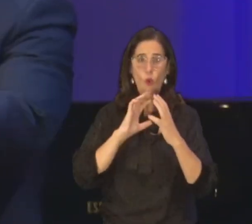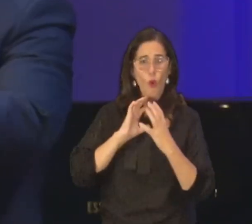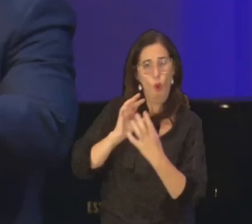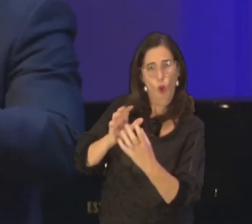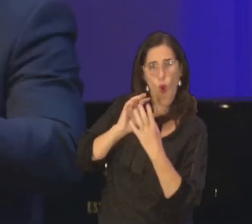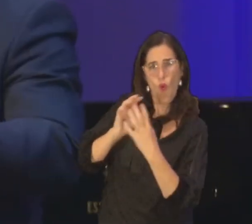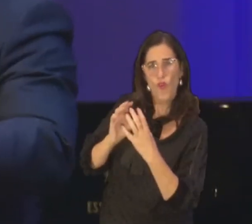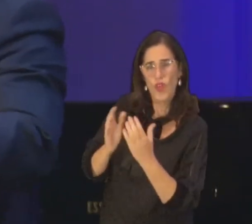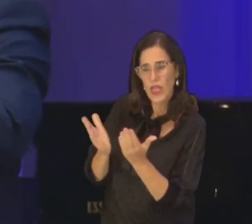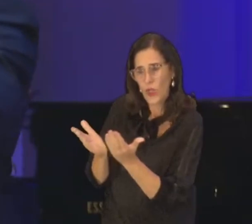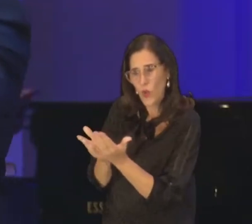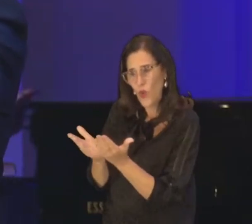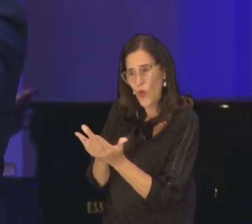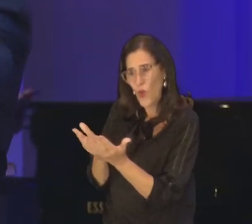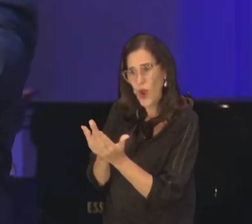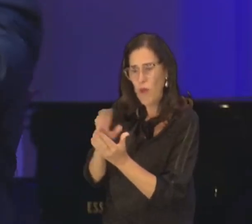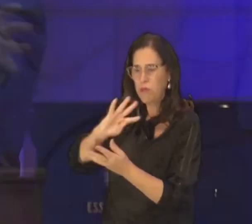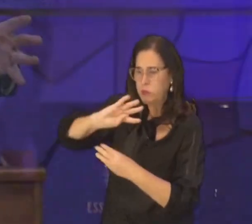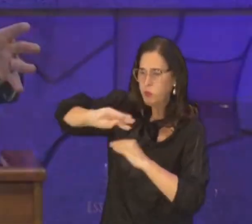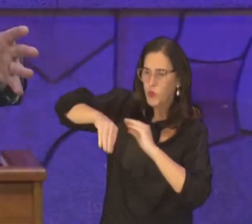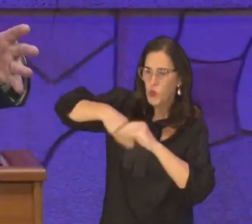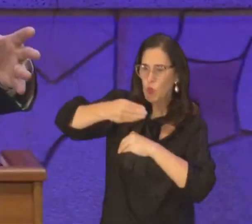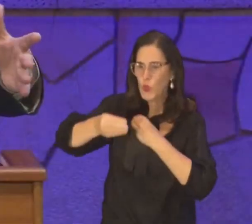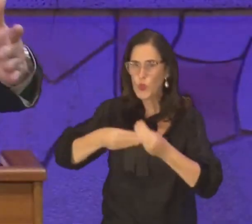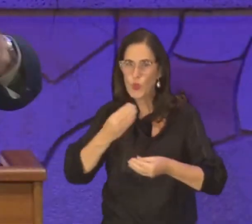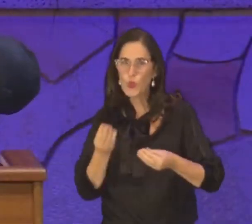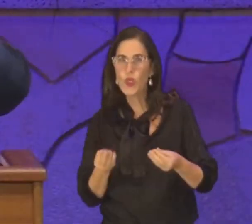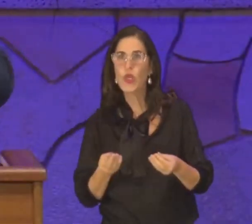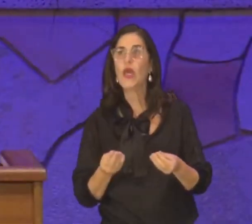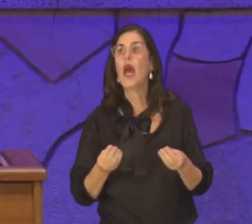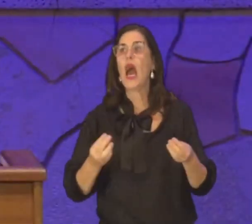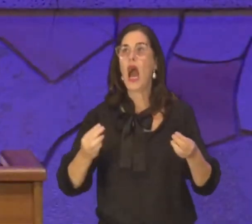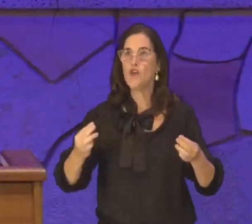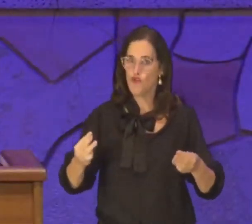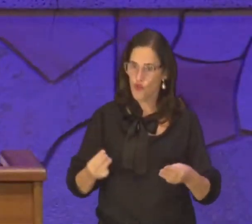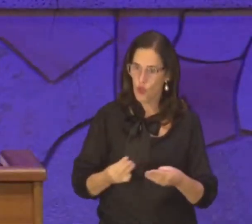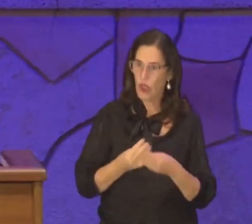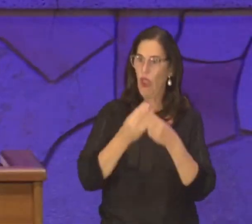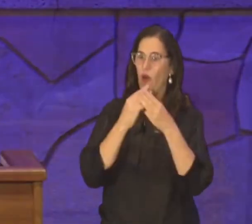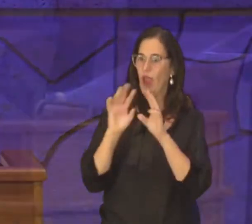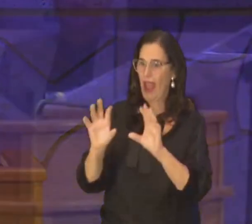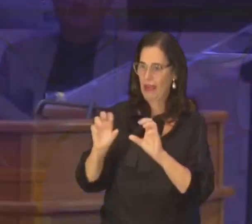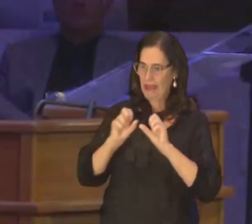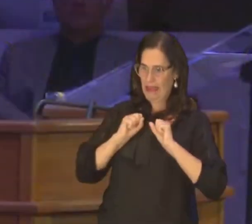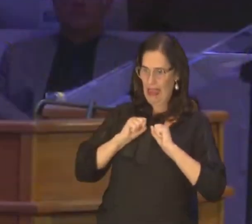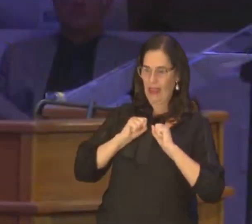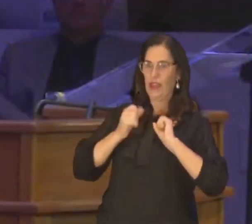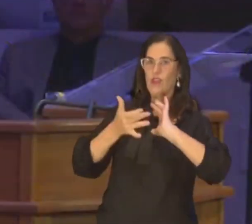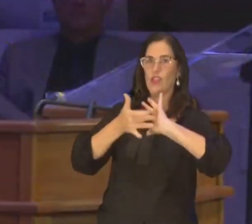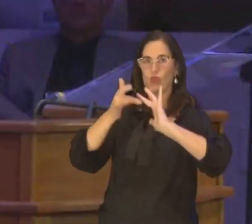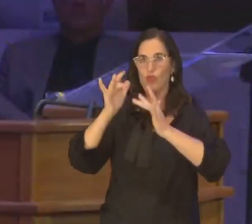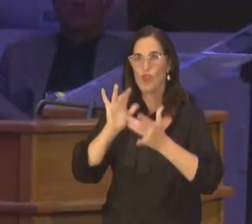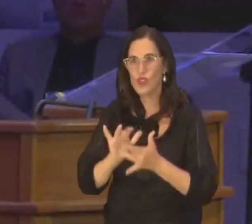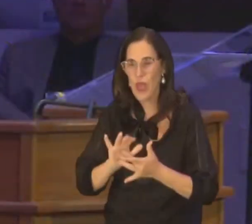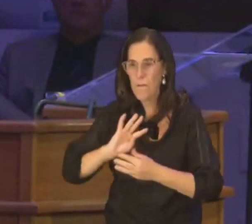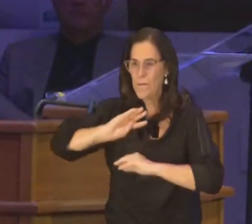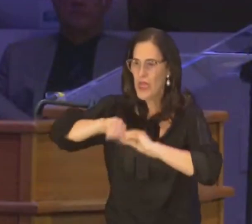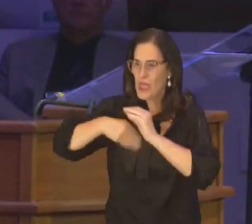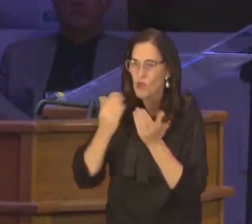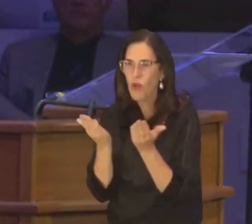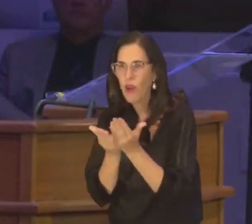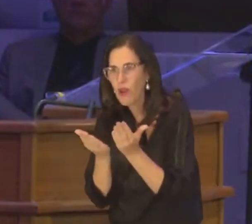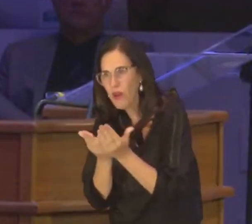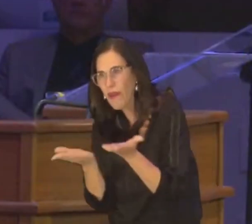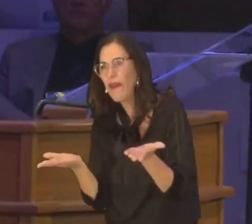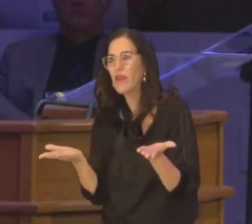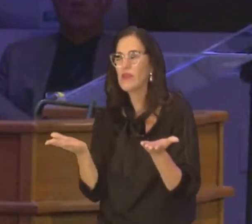com os cristãos. Há uma mistura de judeus convertidos, há uma mistura de judeus raiz, há uma mistura de crentes cristãos que